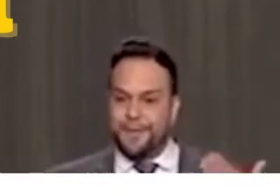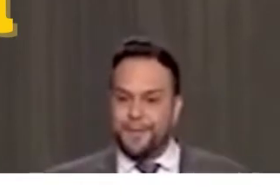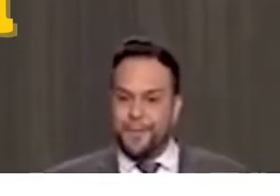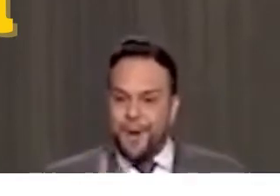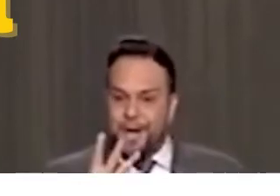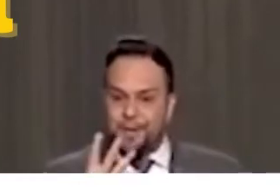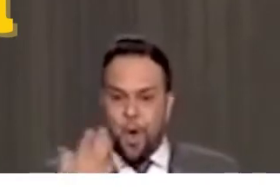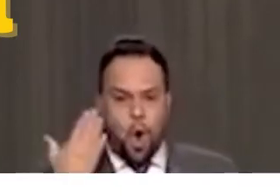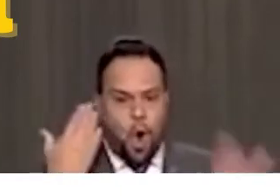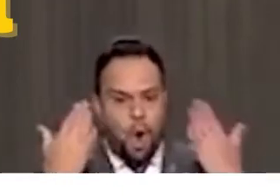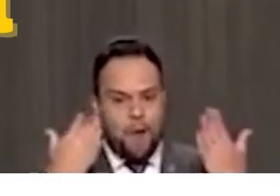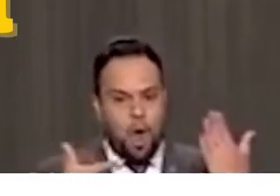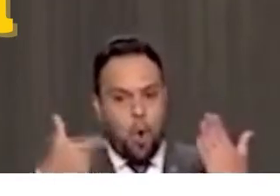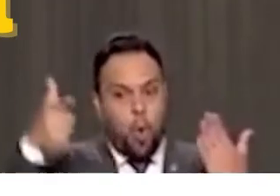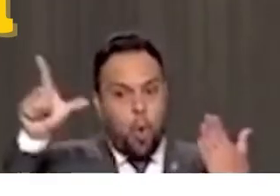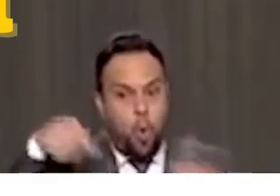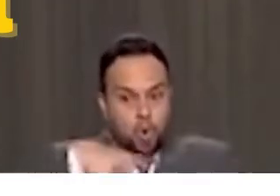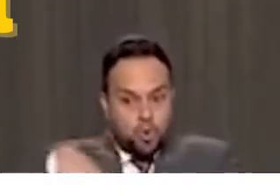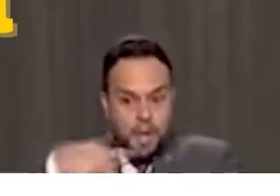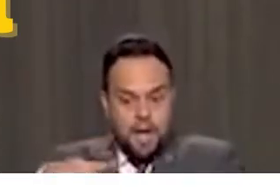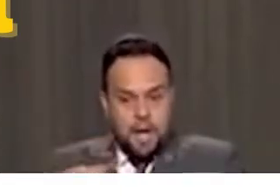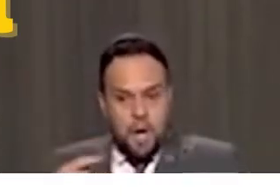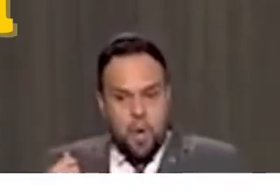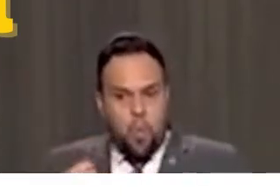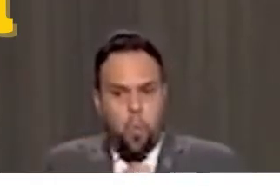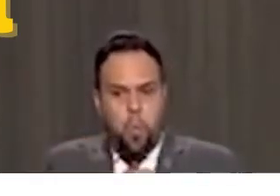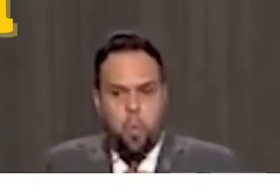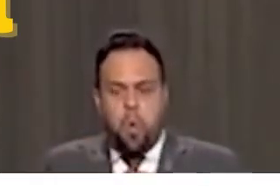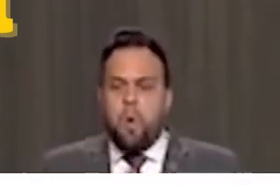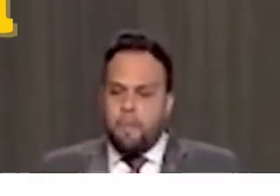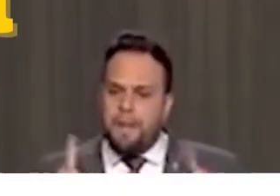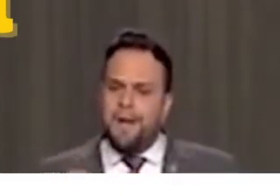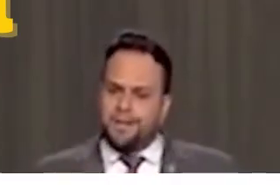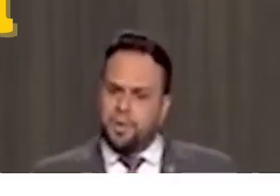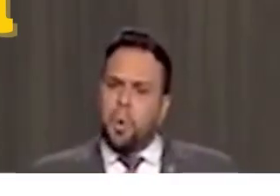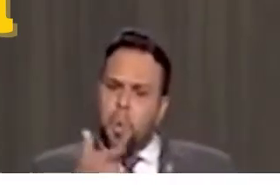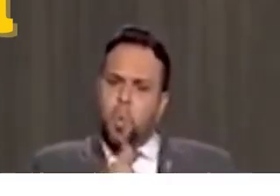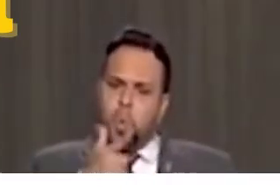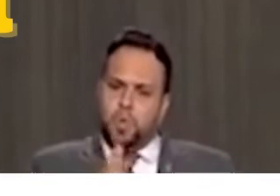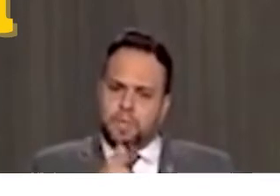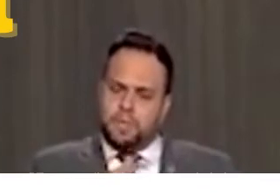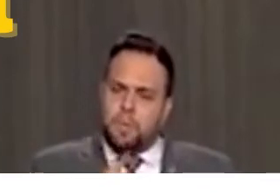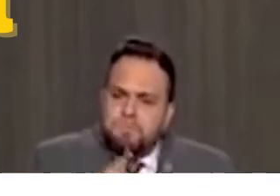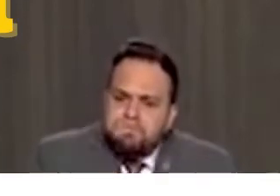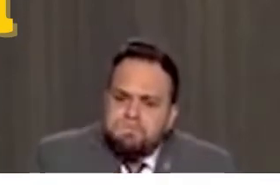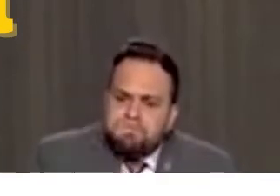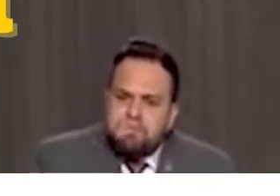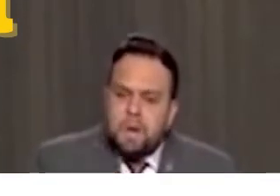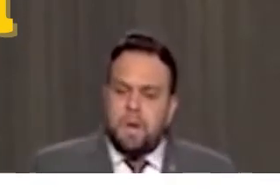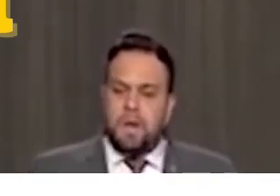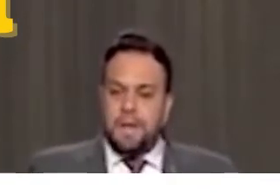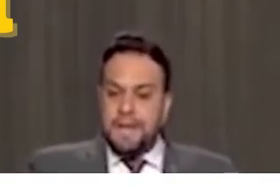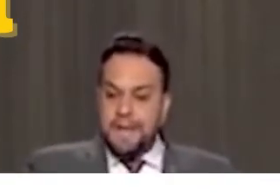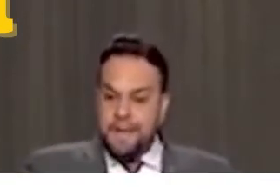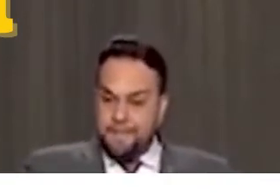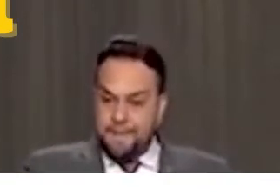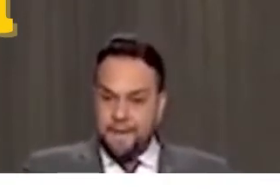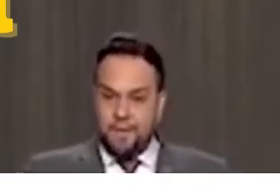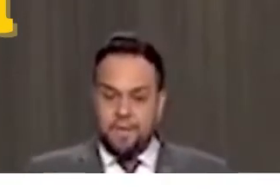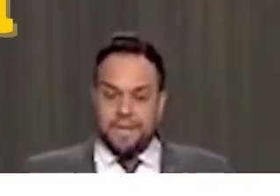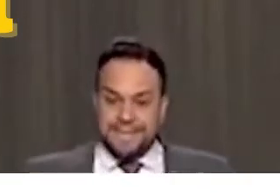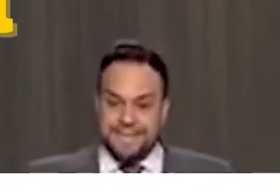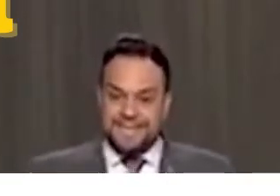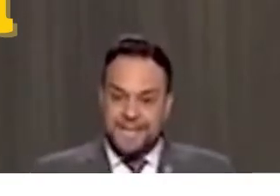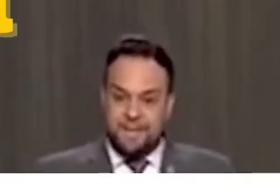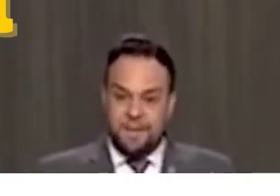grandes países. E como nós conseguimos manter os empregos? Nós terminamos agora o terceiro ano de mandato nosso, com 2 de